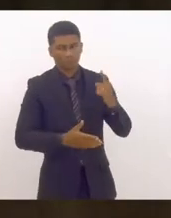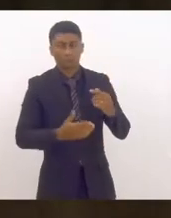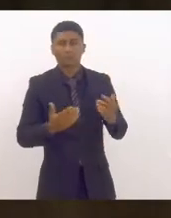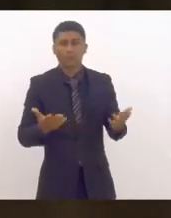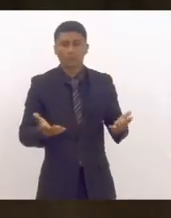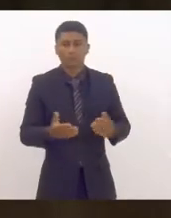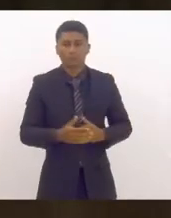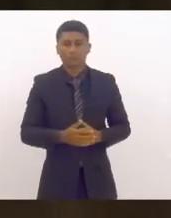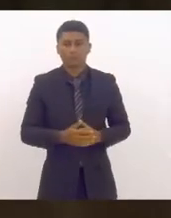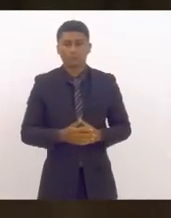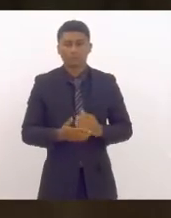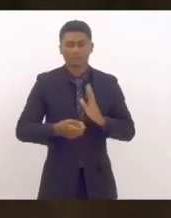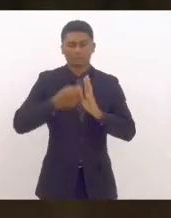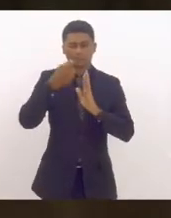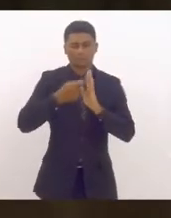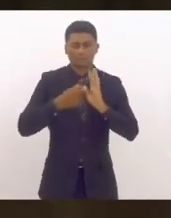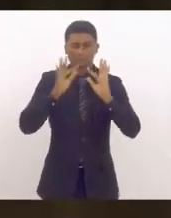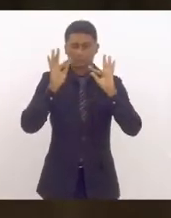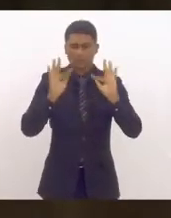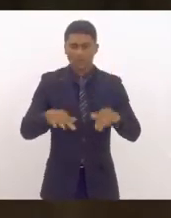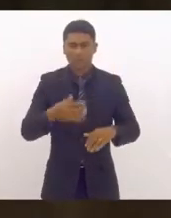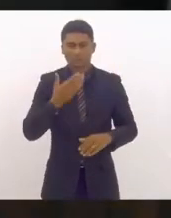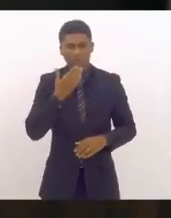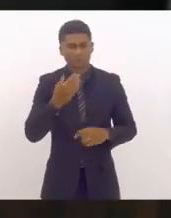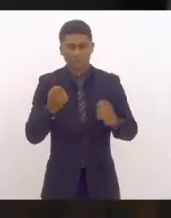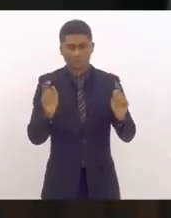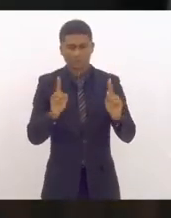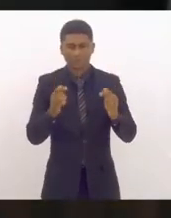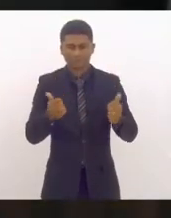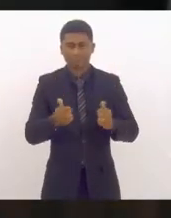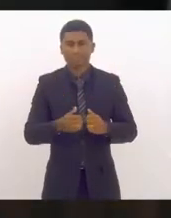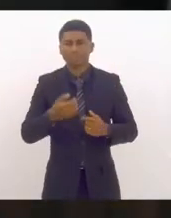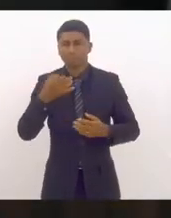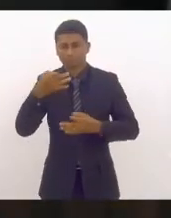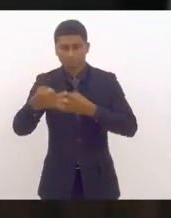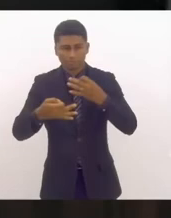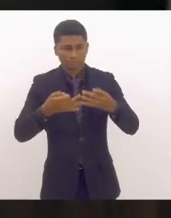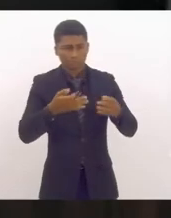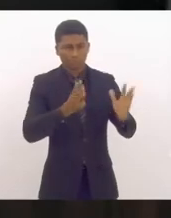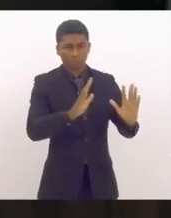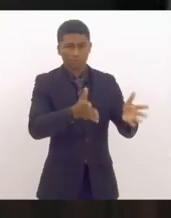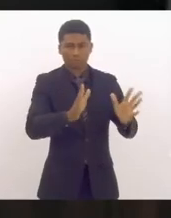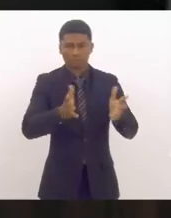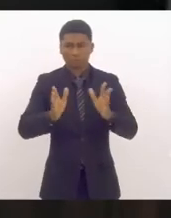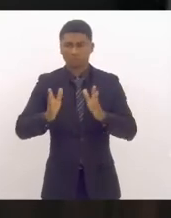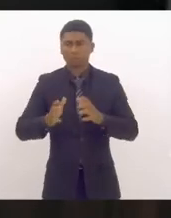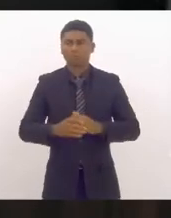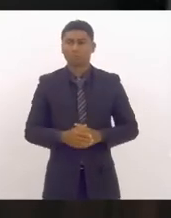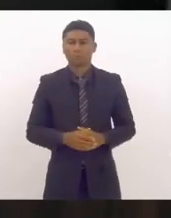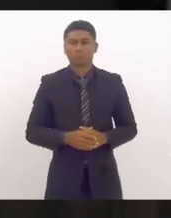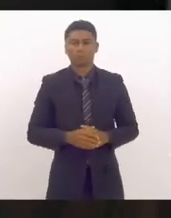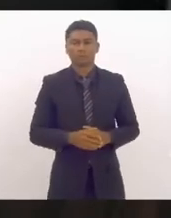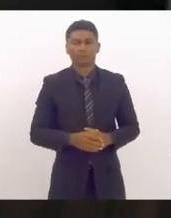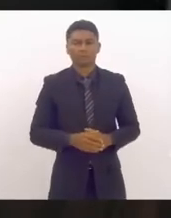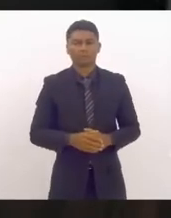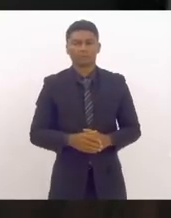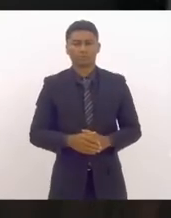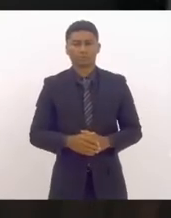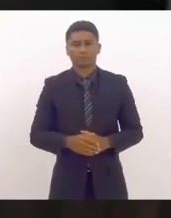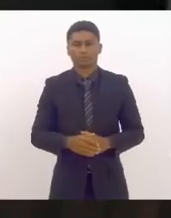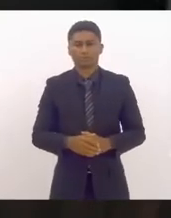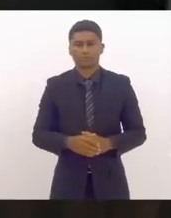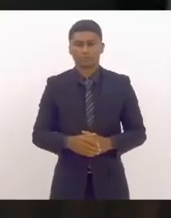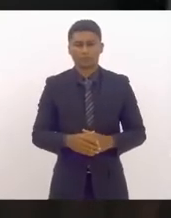pedir forma final de redação. Com os pareceres emitidos em... Deputada Marta. Em